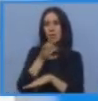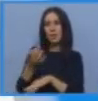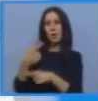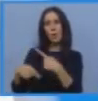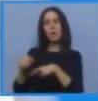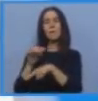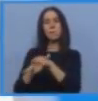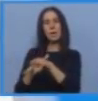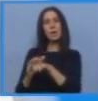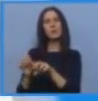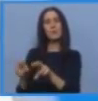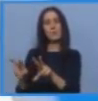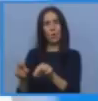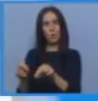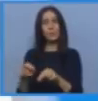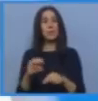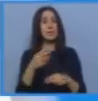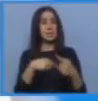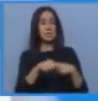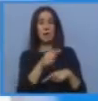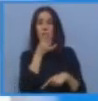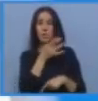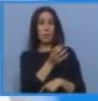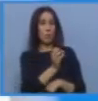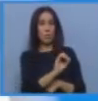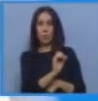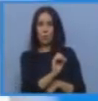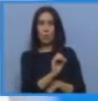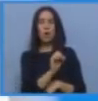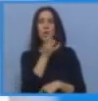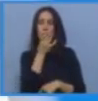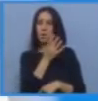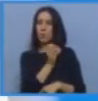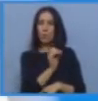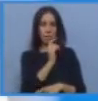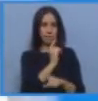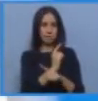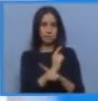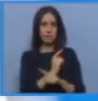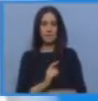perdoados, e àqueles a quem os retiverdes, ser-lhes-ão retidos.